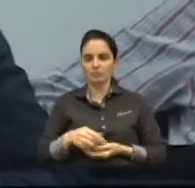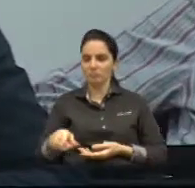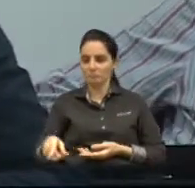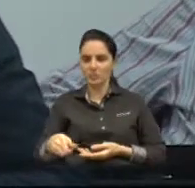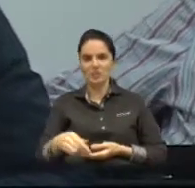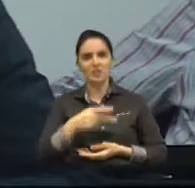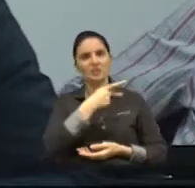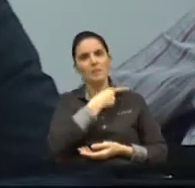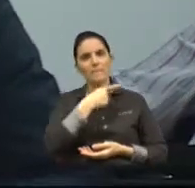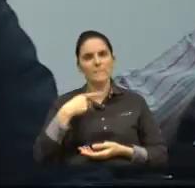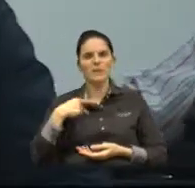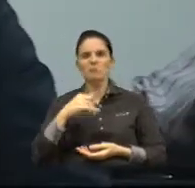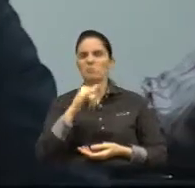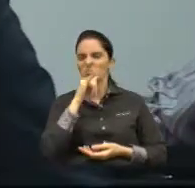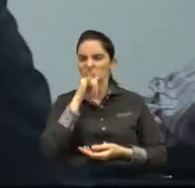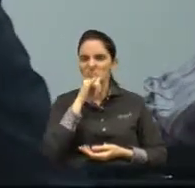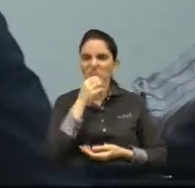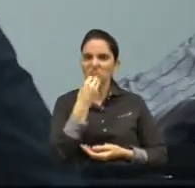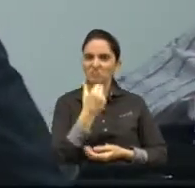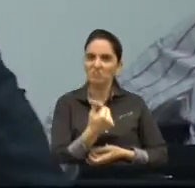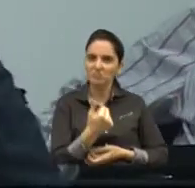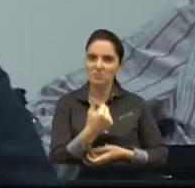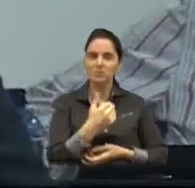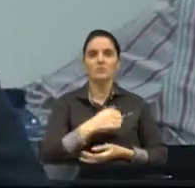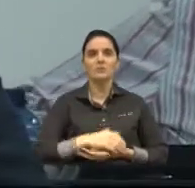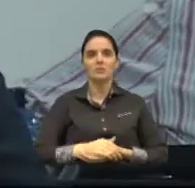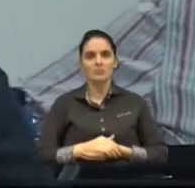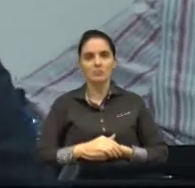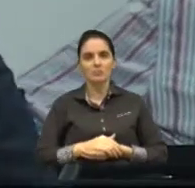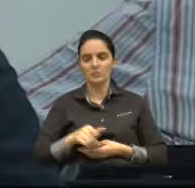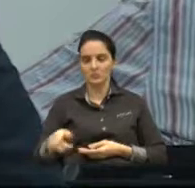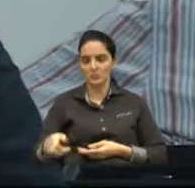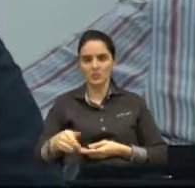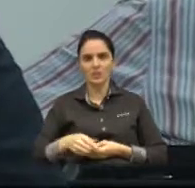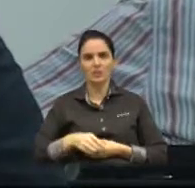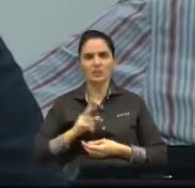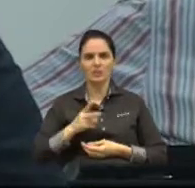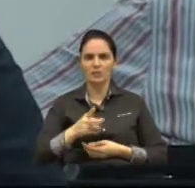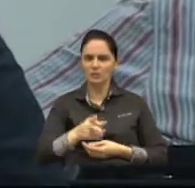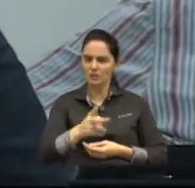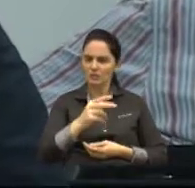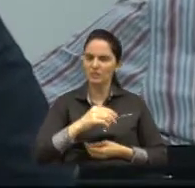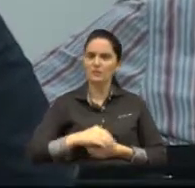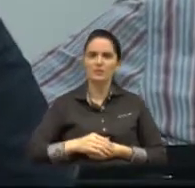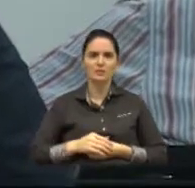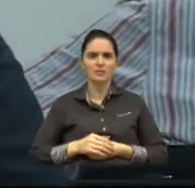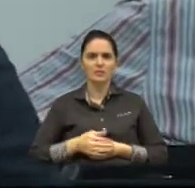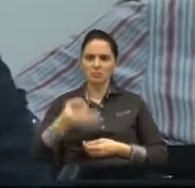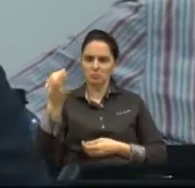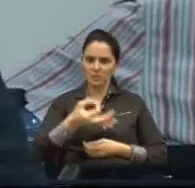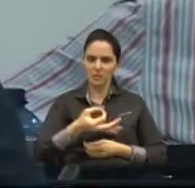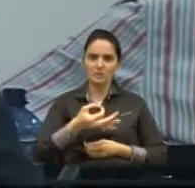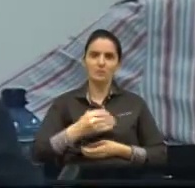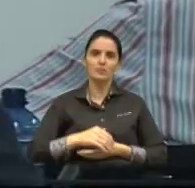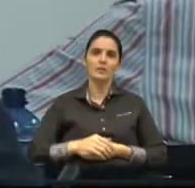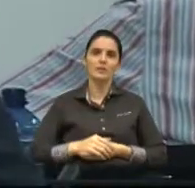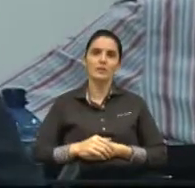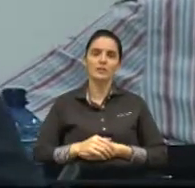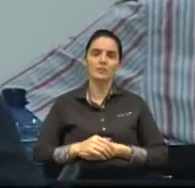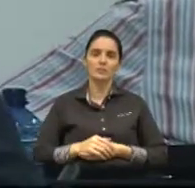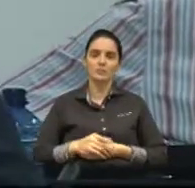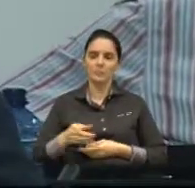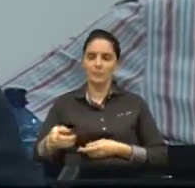exemplo de pai de família, que sempre cumpriu com os seus deveres de cidadão, sempre cumpriu com os seus